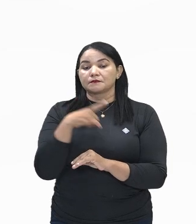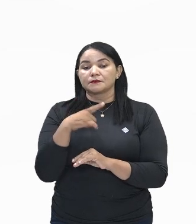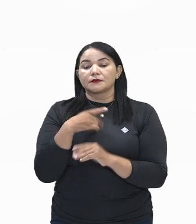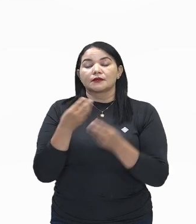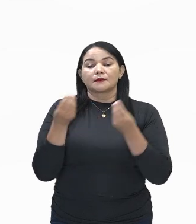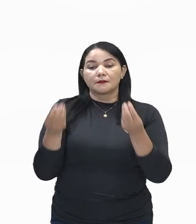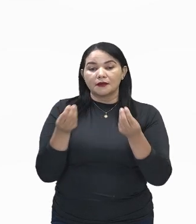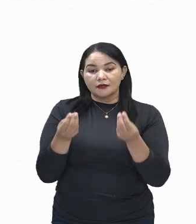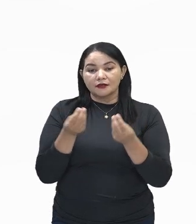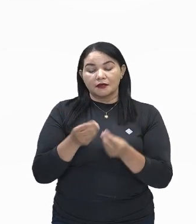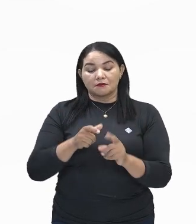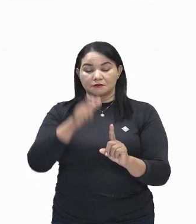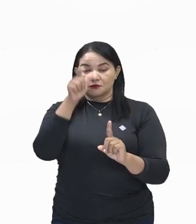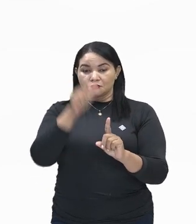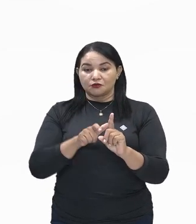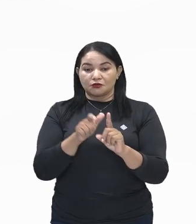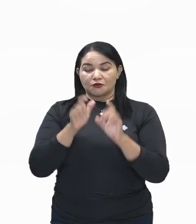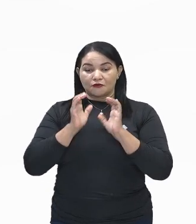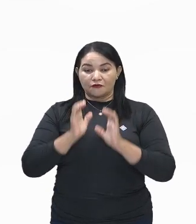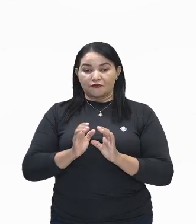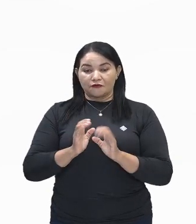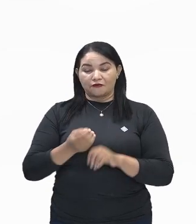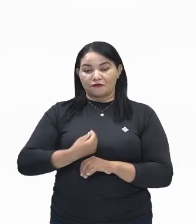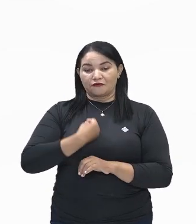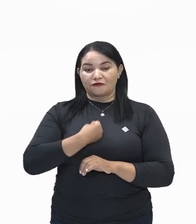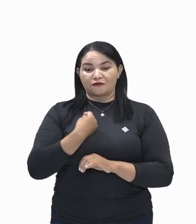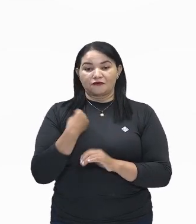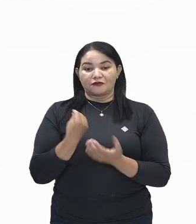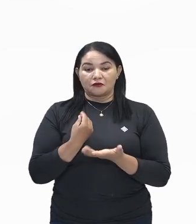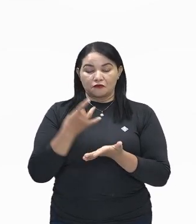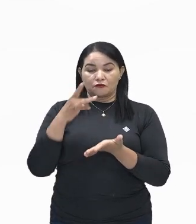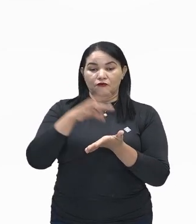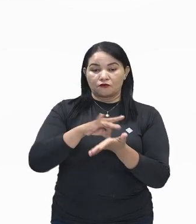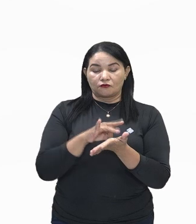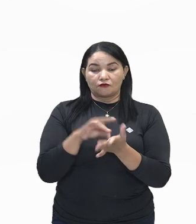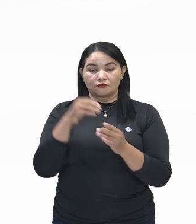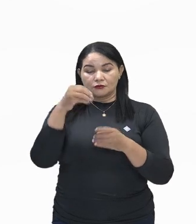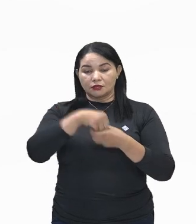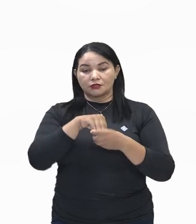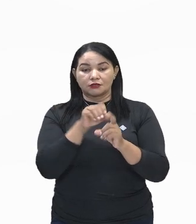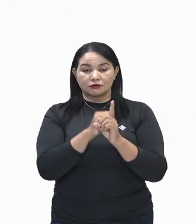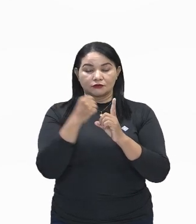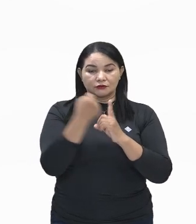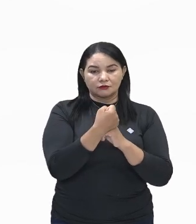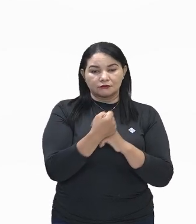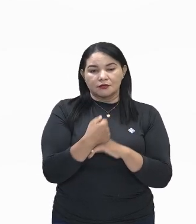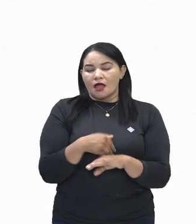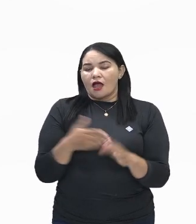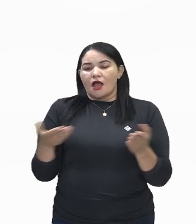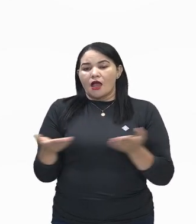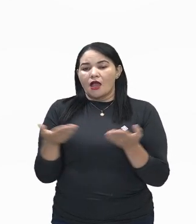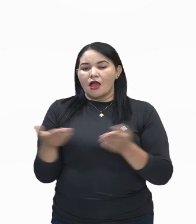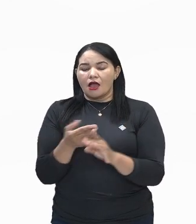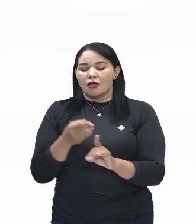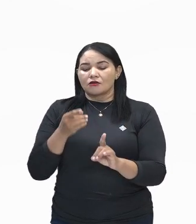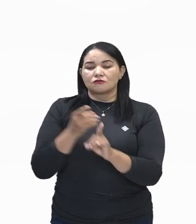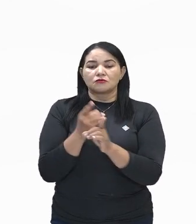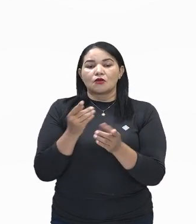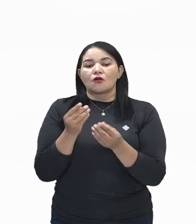cidadão viva com dignidade na sociedade. E onde é que nós podemos encontrar isso? Vamos abrir de novo a